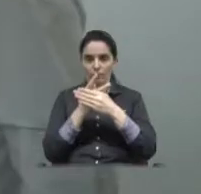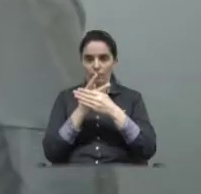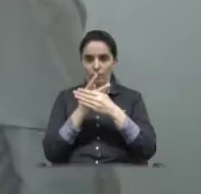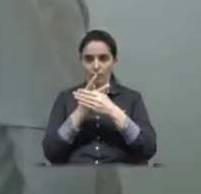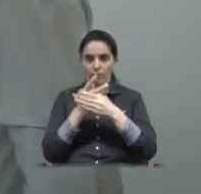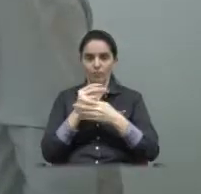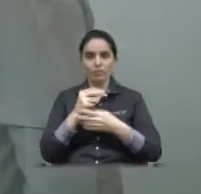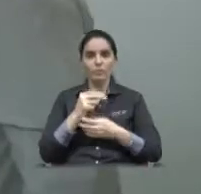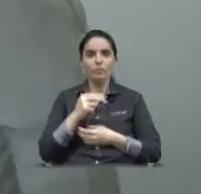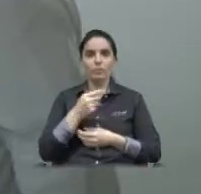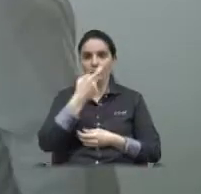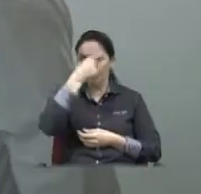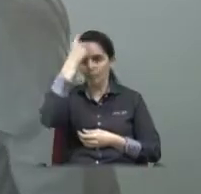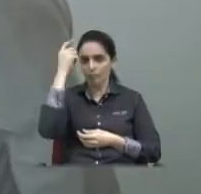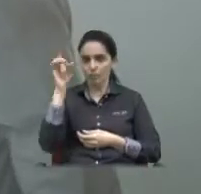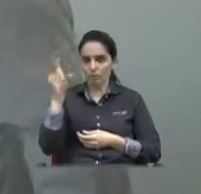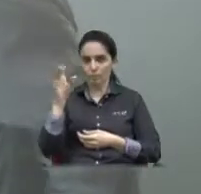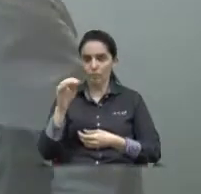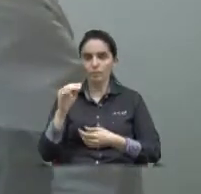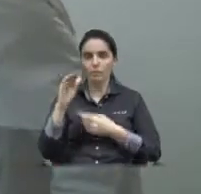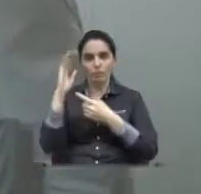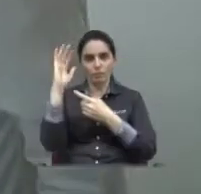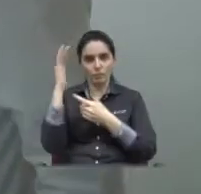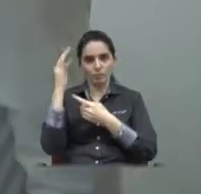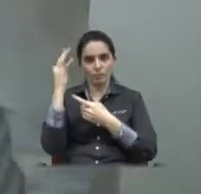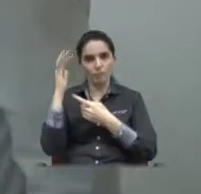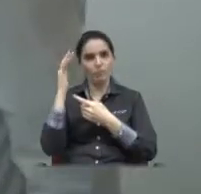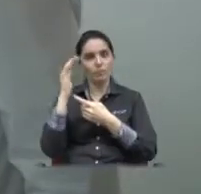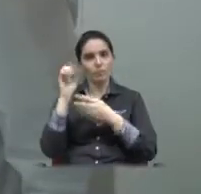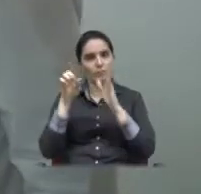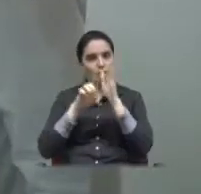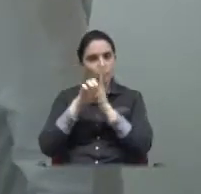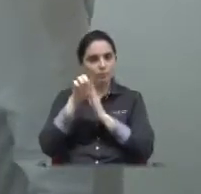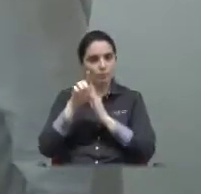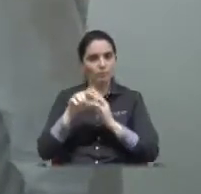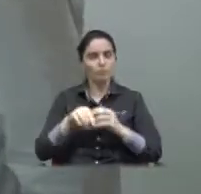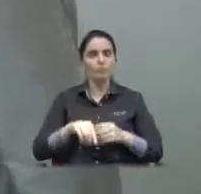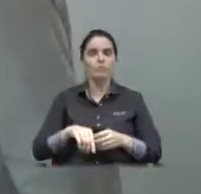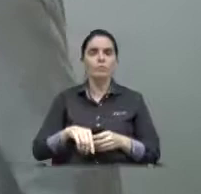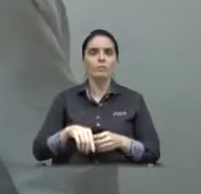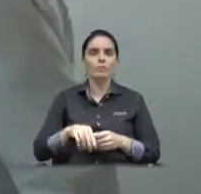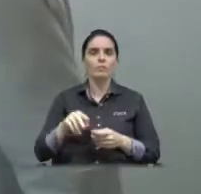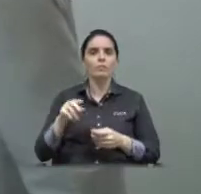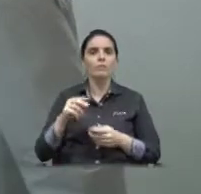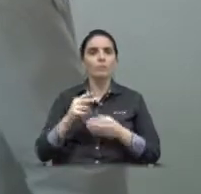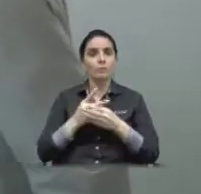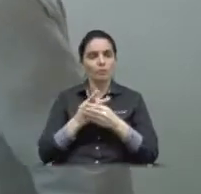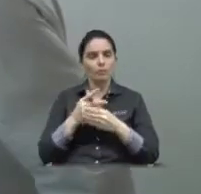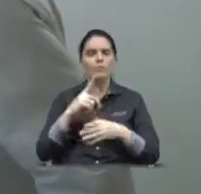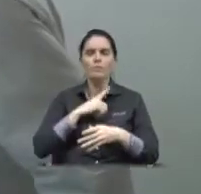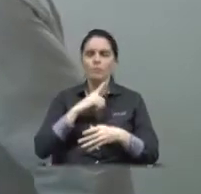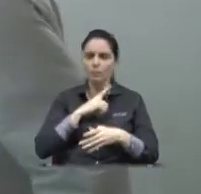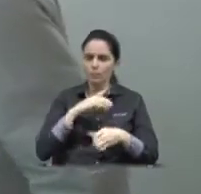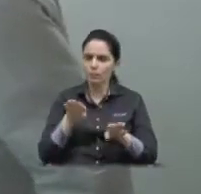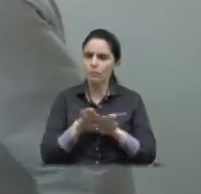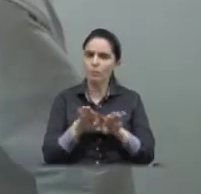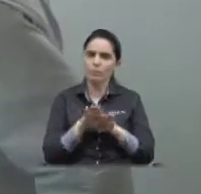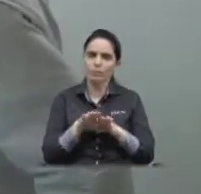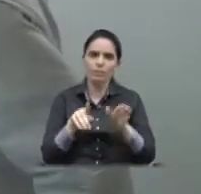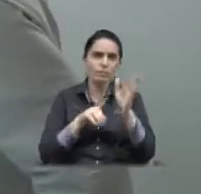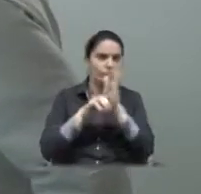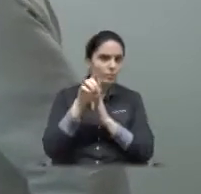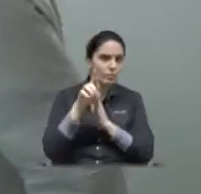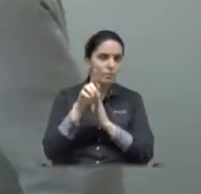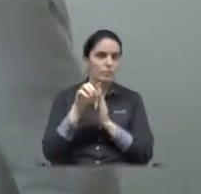Vereador Wagner, parabéns pelo requerimento. Eu também tenho um requerimento lá, pedindo um estudo da